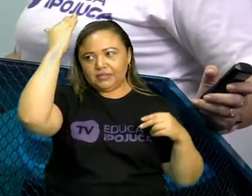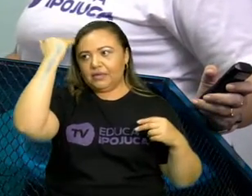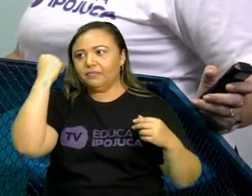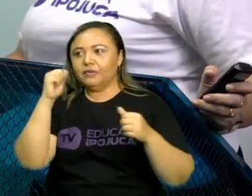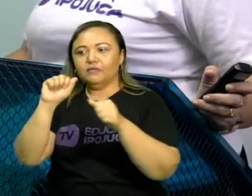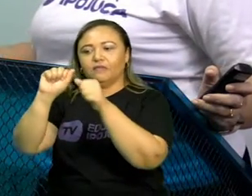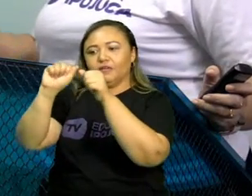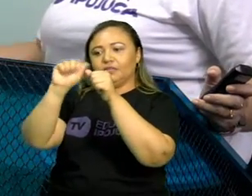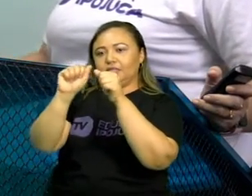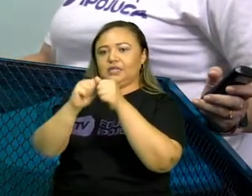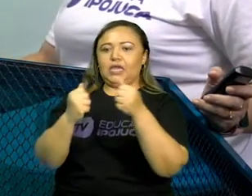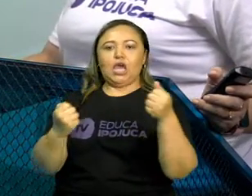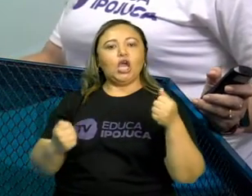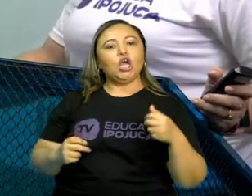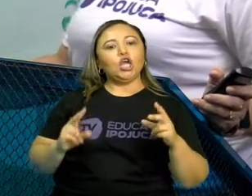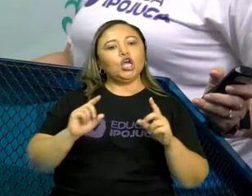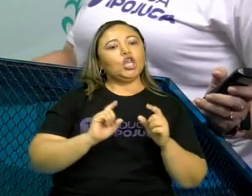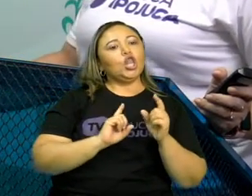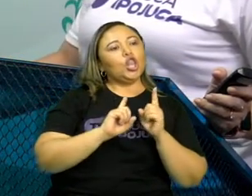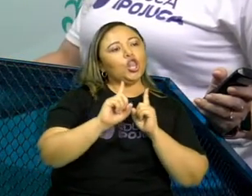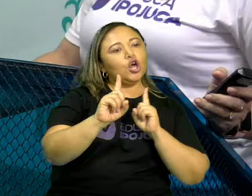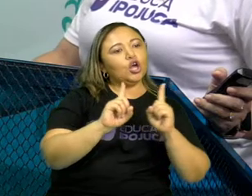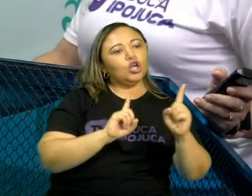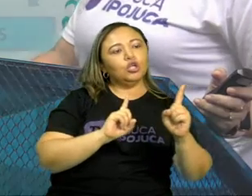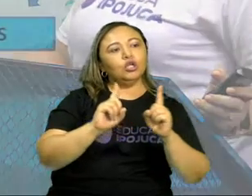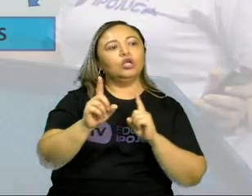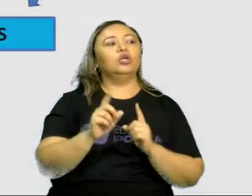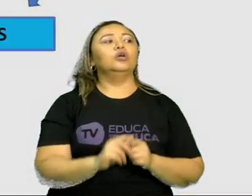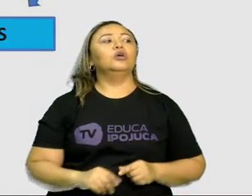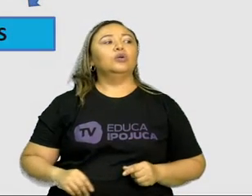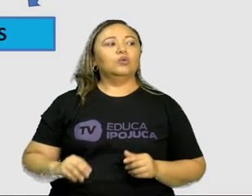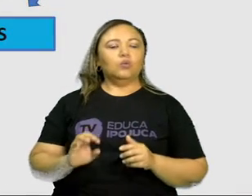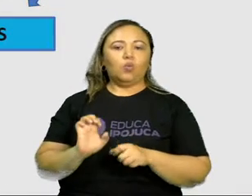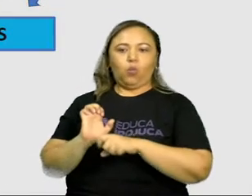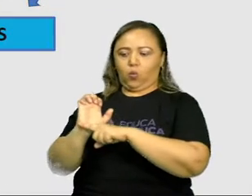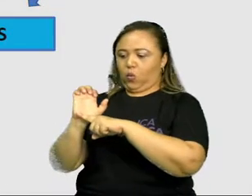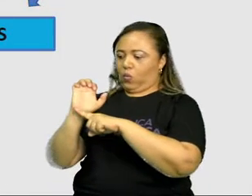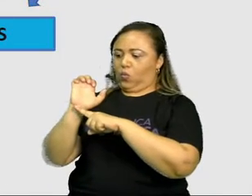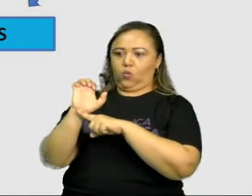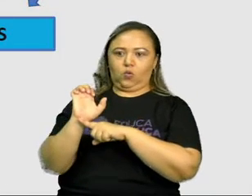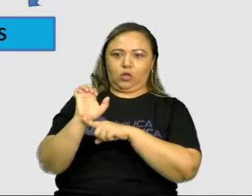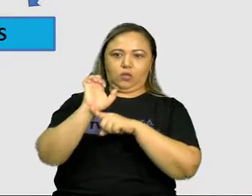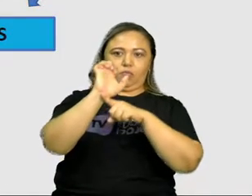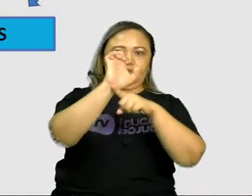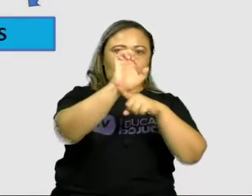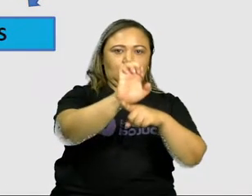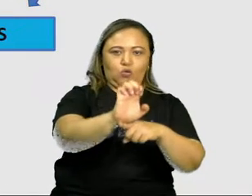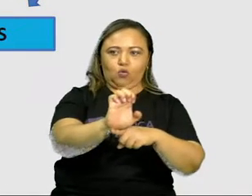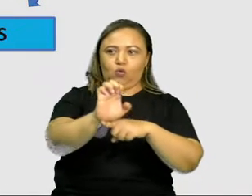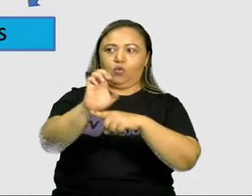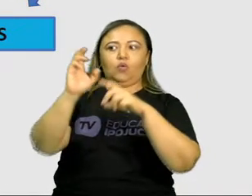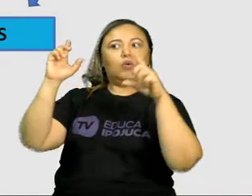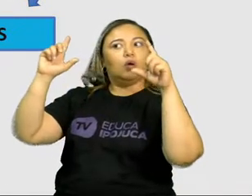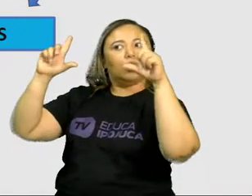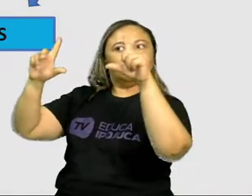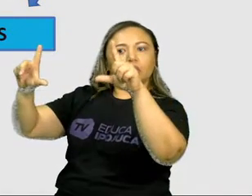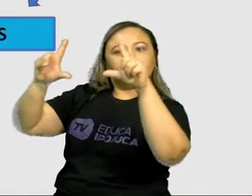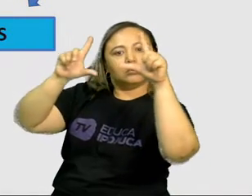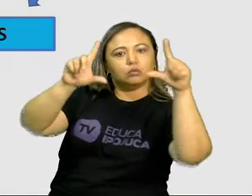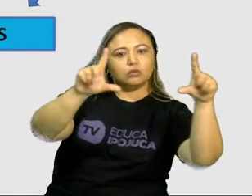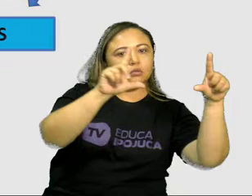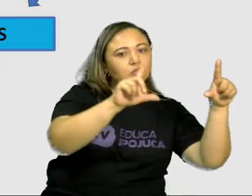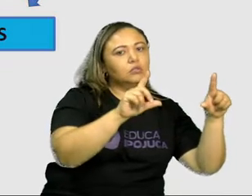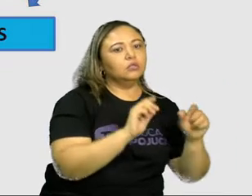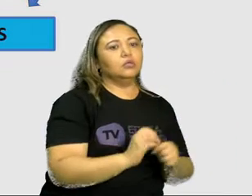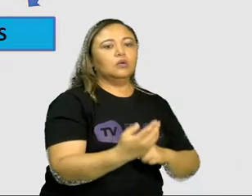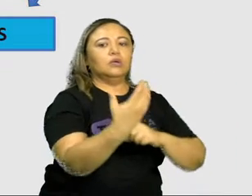trânsito. O emissor é a instituição de trânsito que criou e que espalhou as placas no trânsito. E